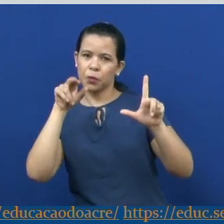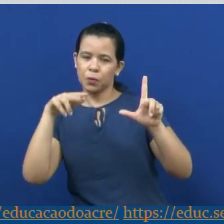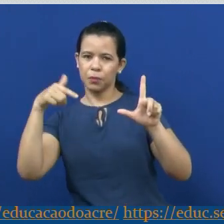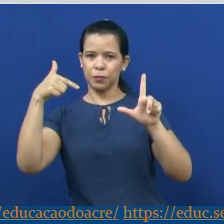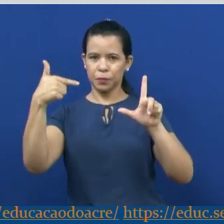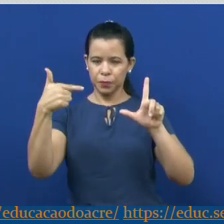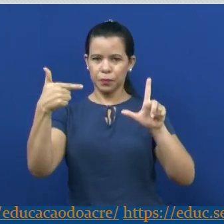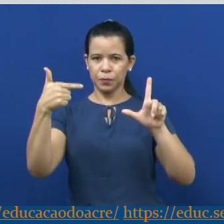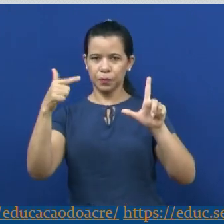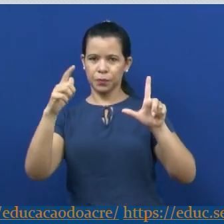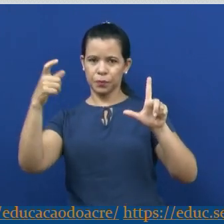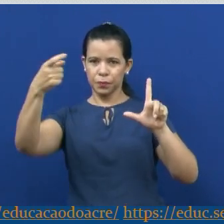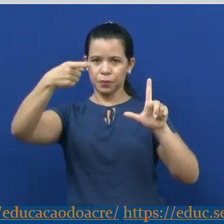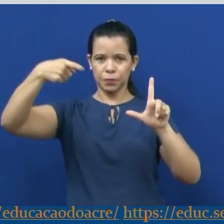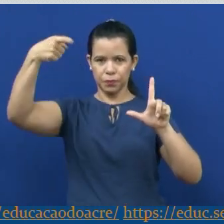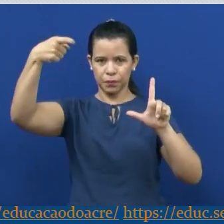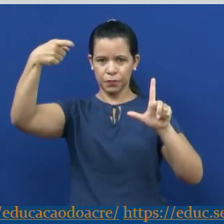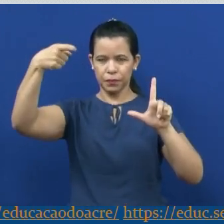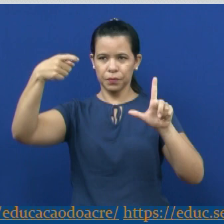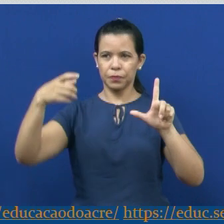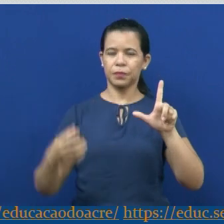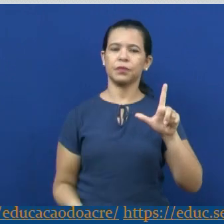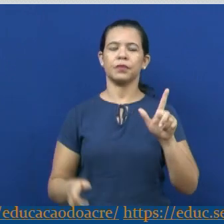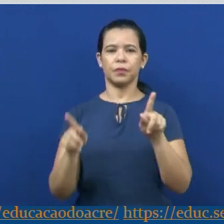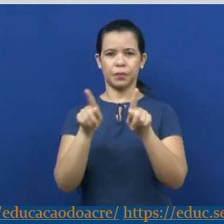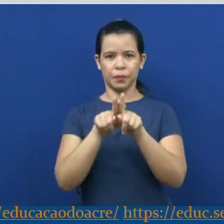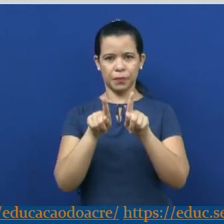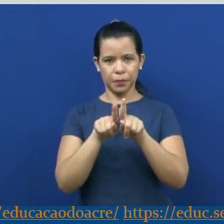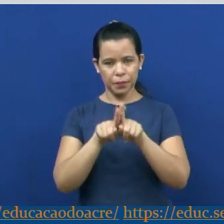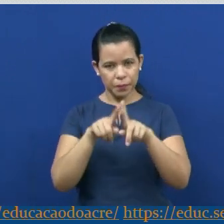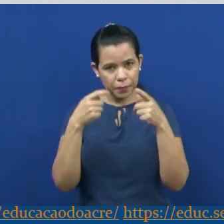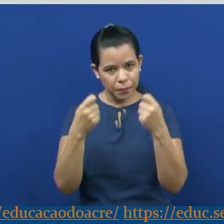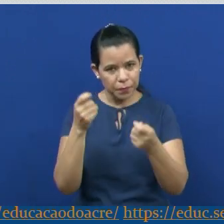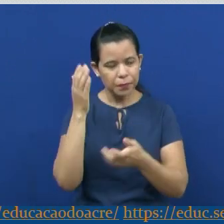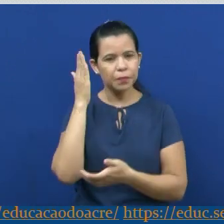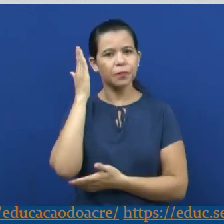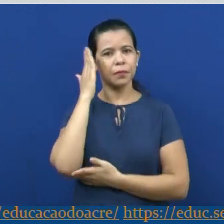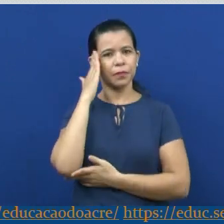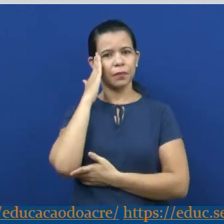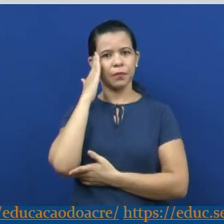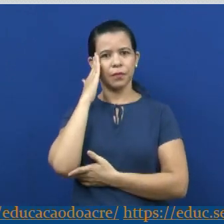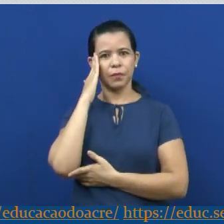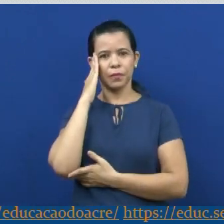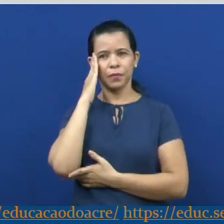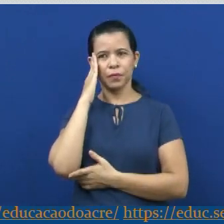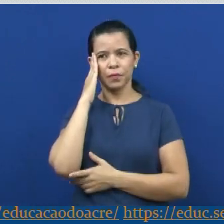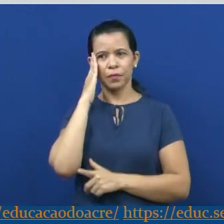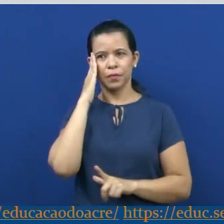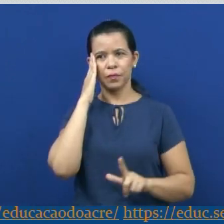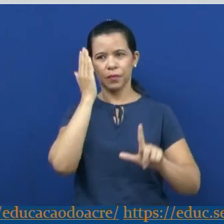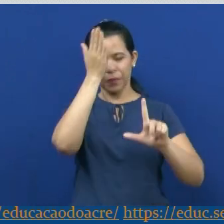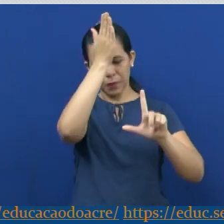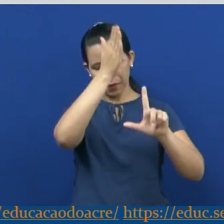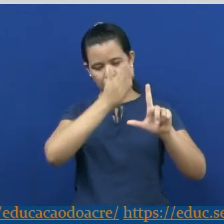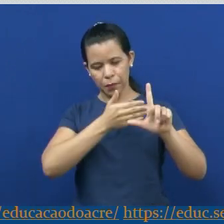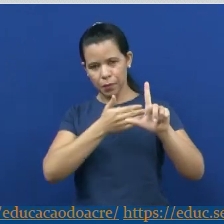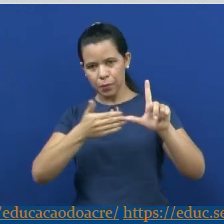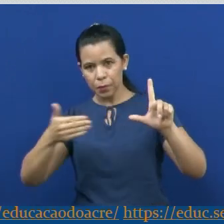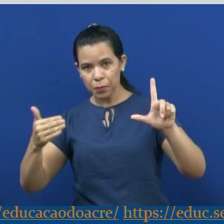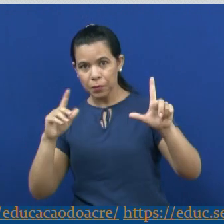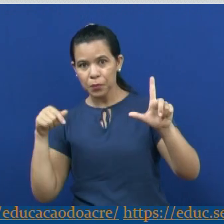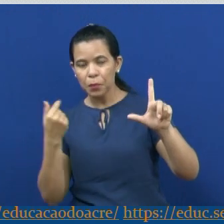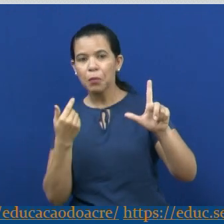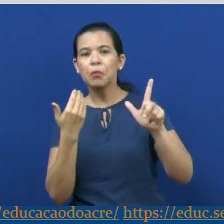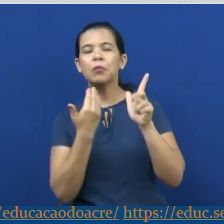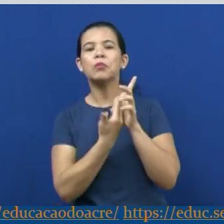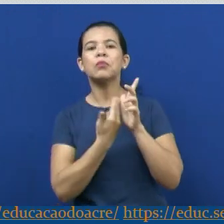2 elevado a x. Vale ressaltar nesse gráfico que o que está em estudo é